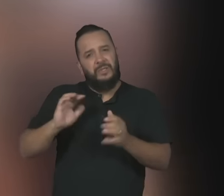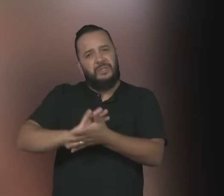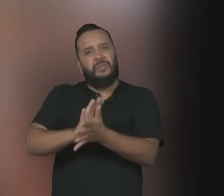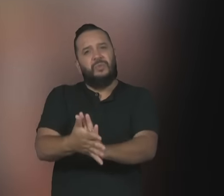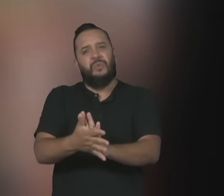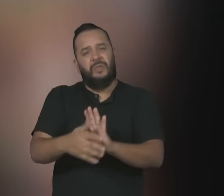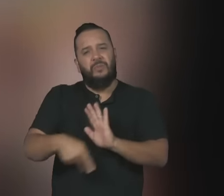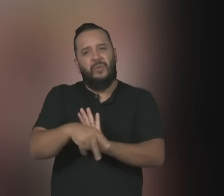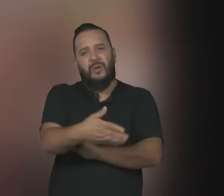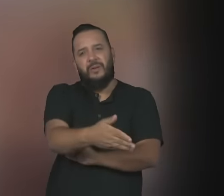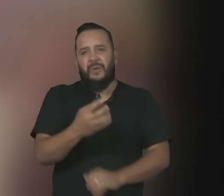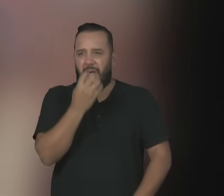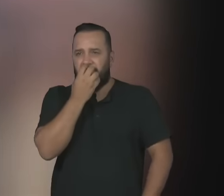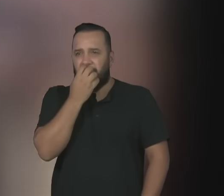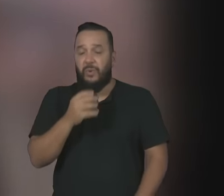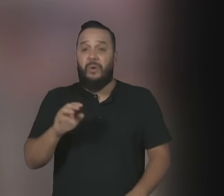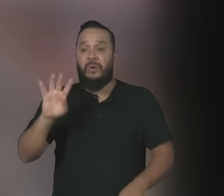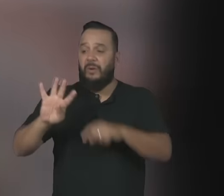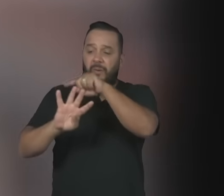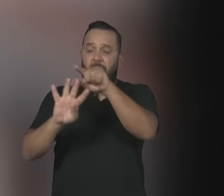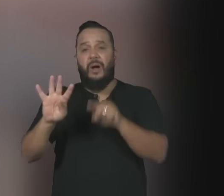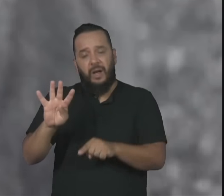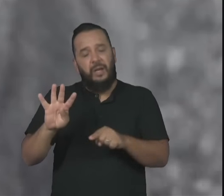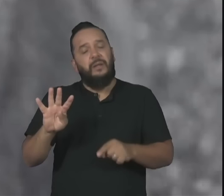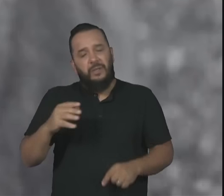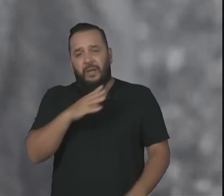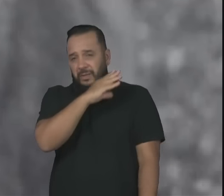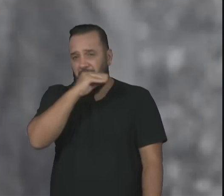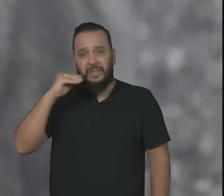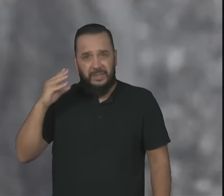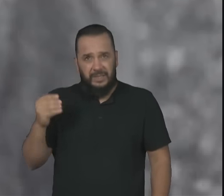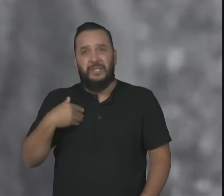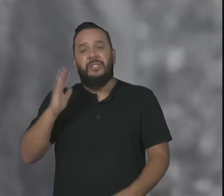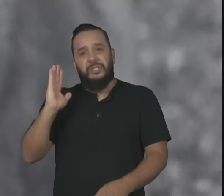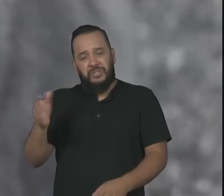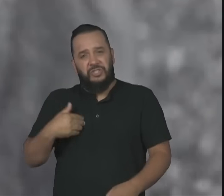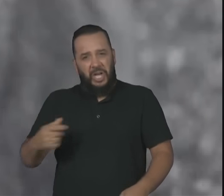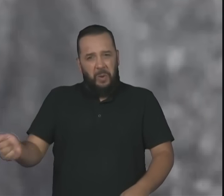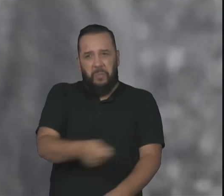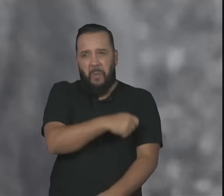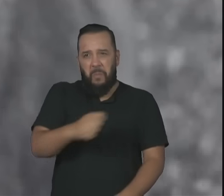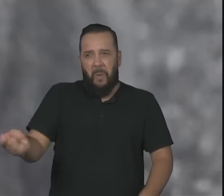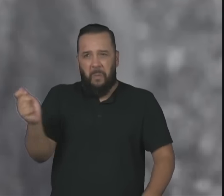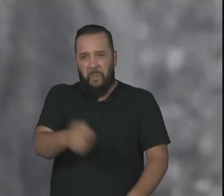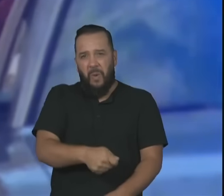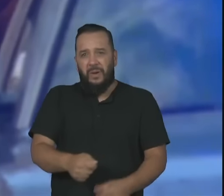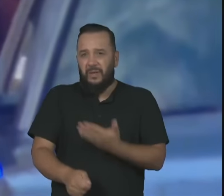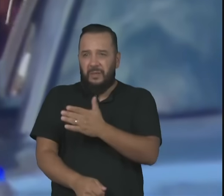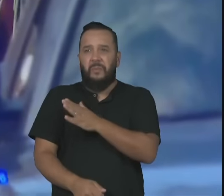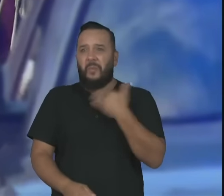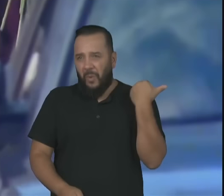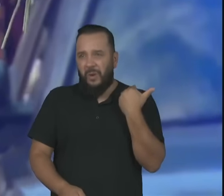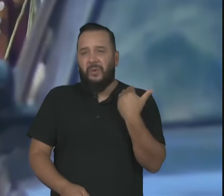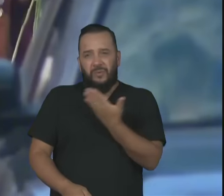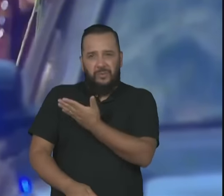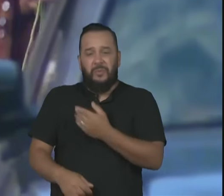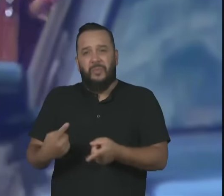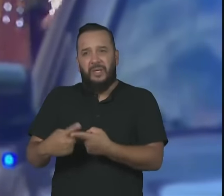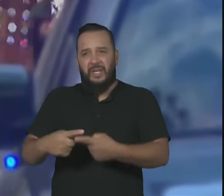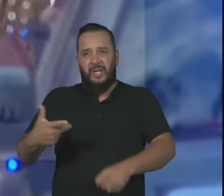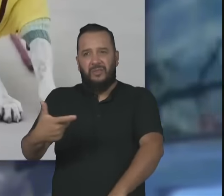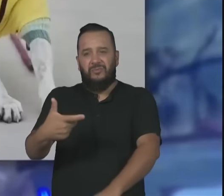são suspeitos de causar as graves lesões ao cão, que morreu depois de passar por eutanásia. Um grupo